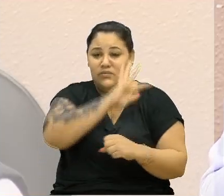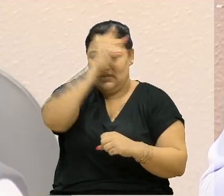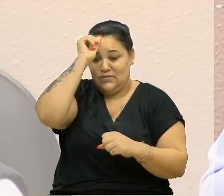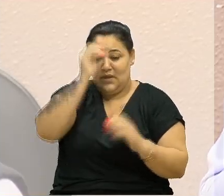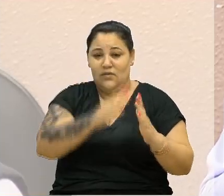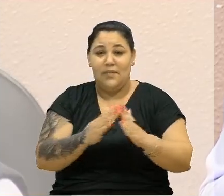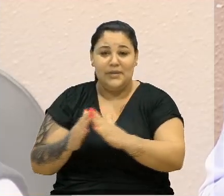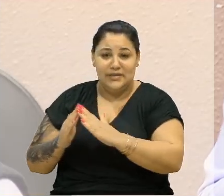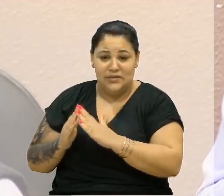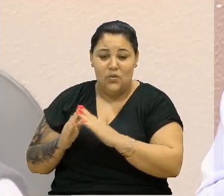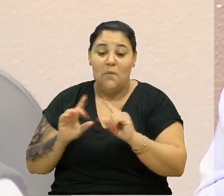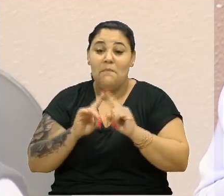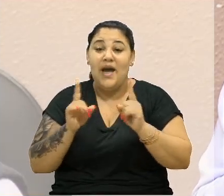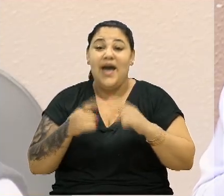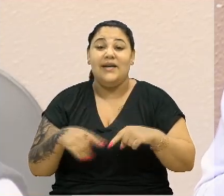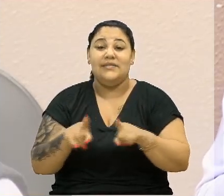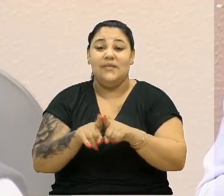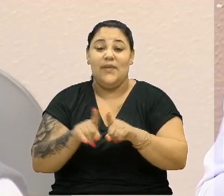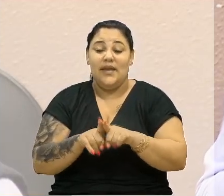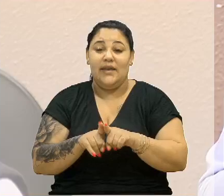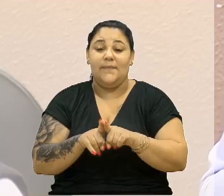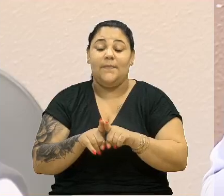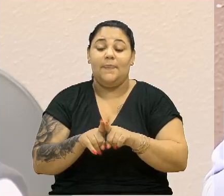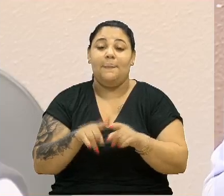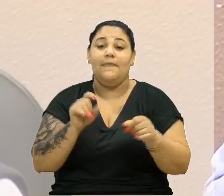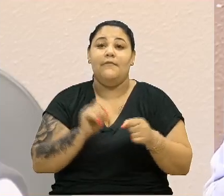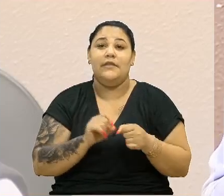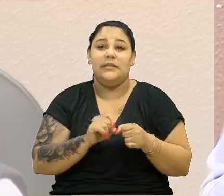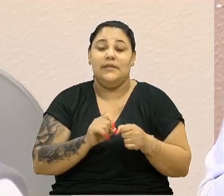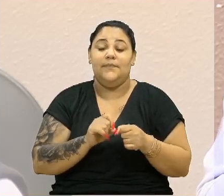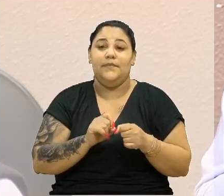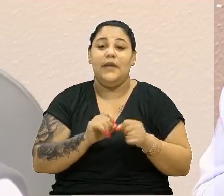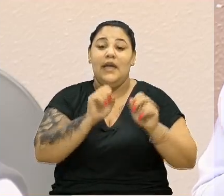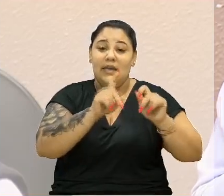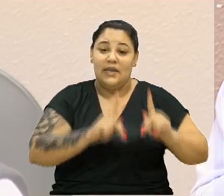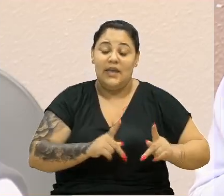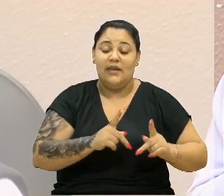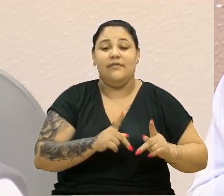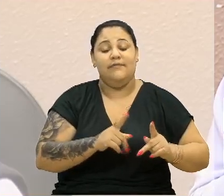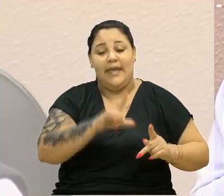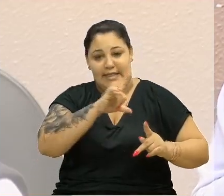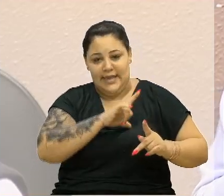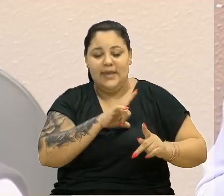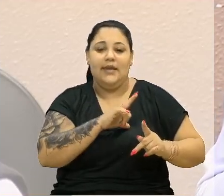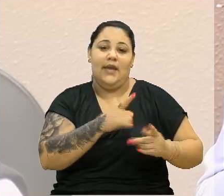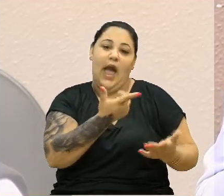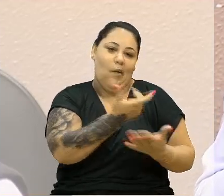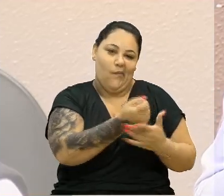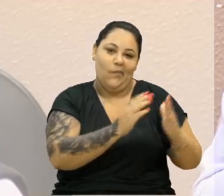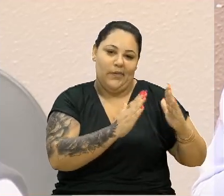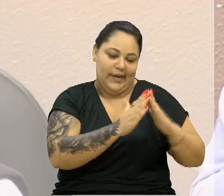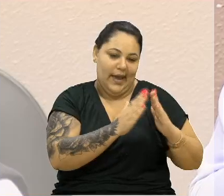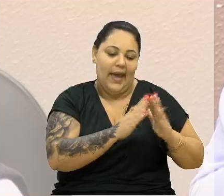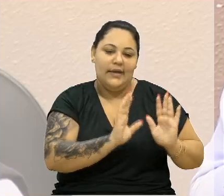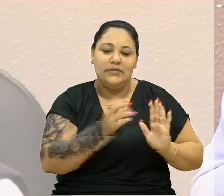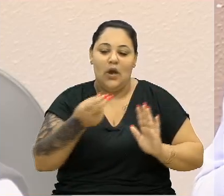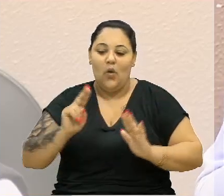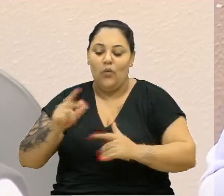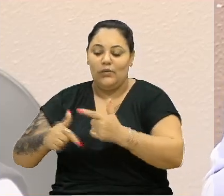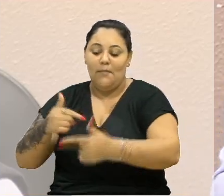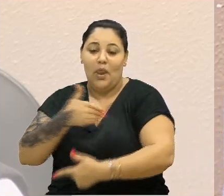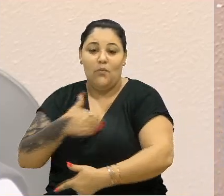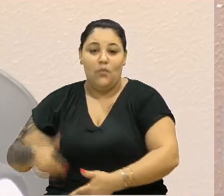Habitação, mas também vai fazer com que tanto o adquirente como também o serviço público, seus